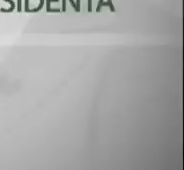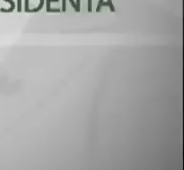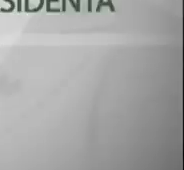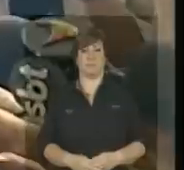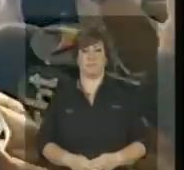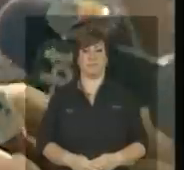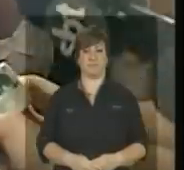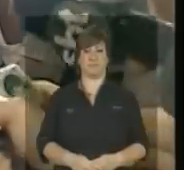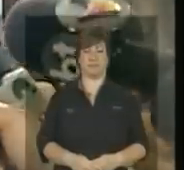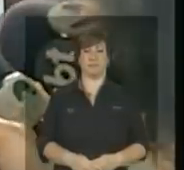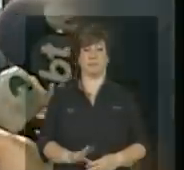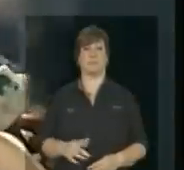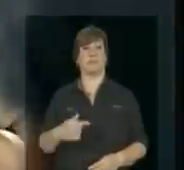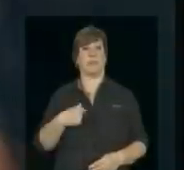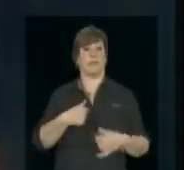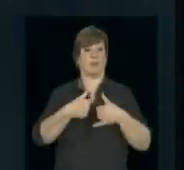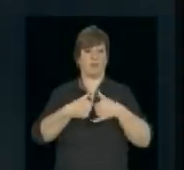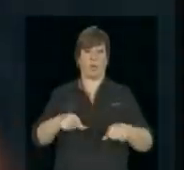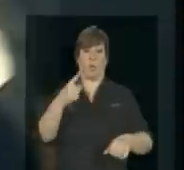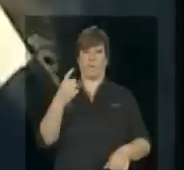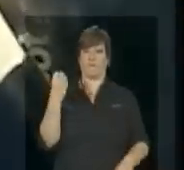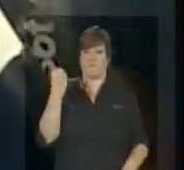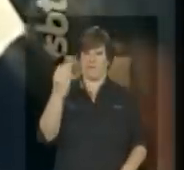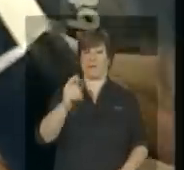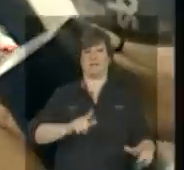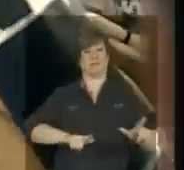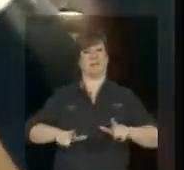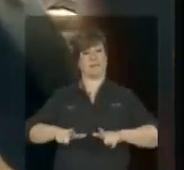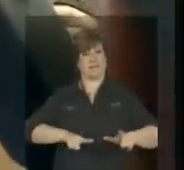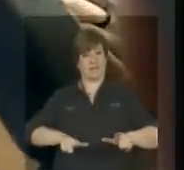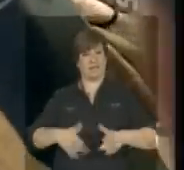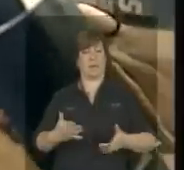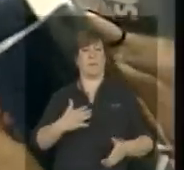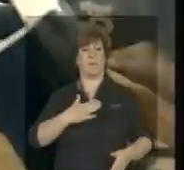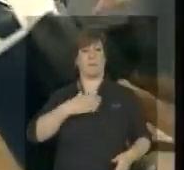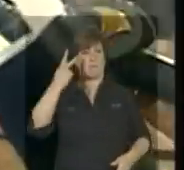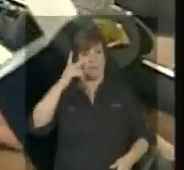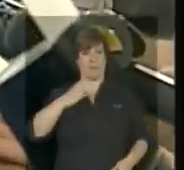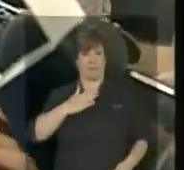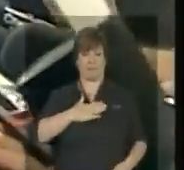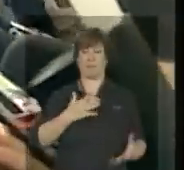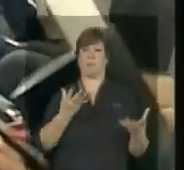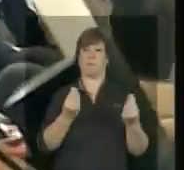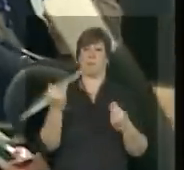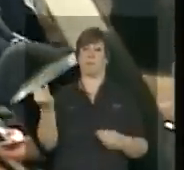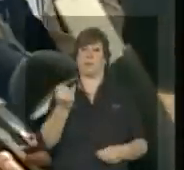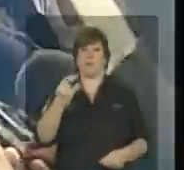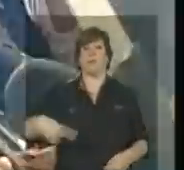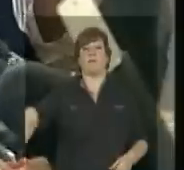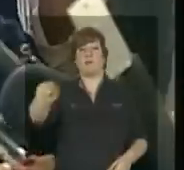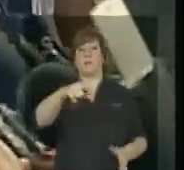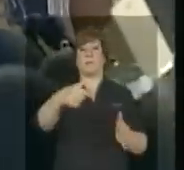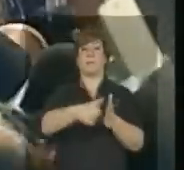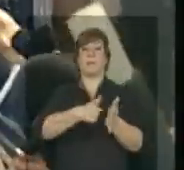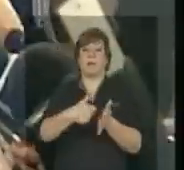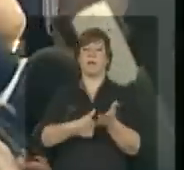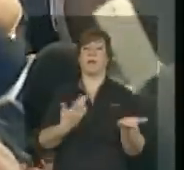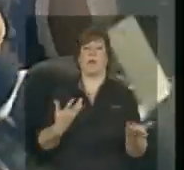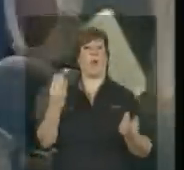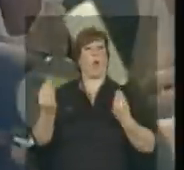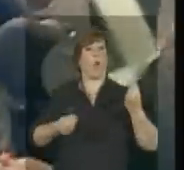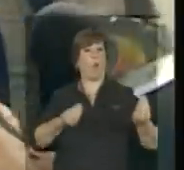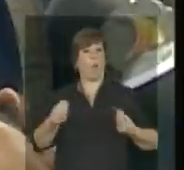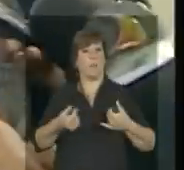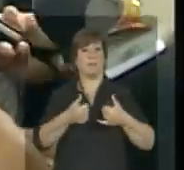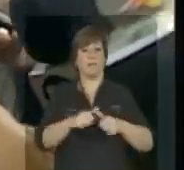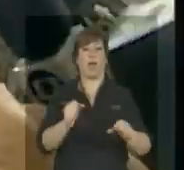Nordeste. Estou numa viagem de trabalho e para mim é muito importante que vocês perguntem sobre como é que está a obra, essas